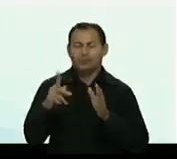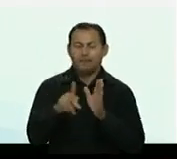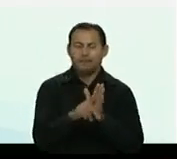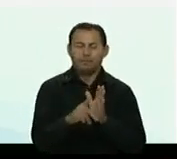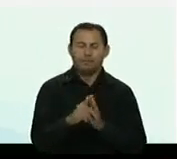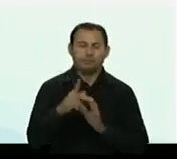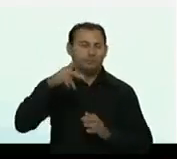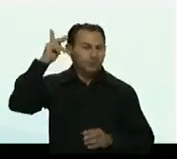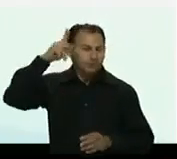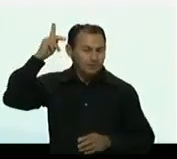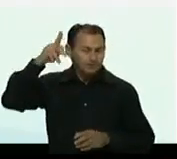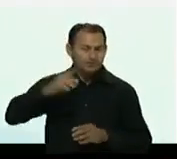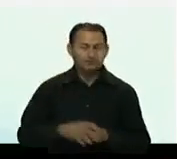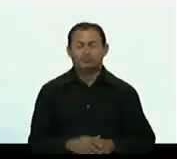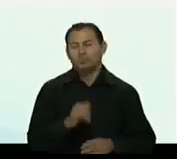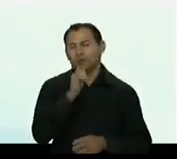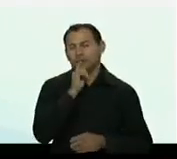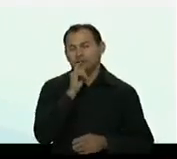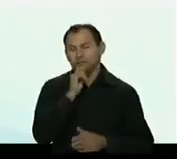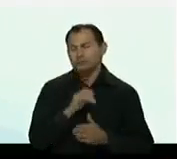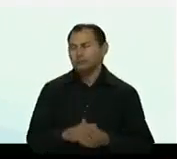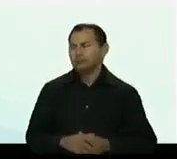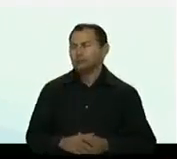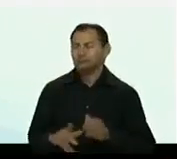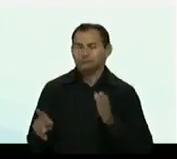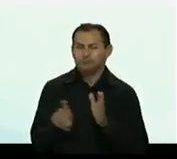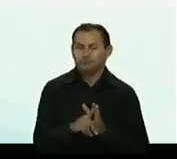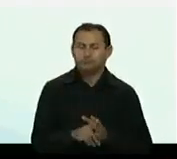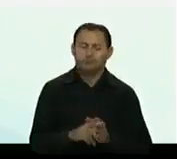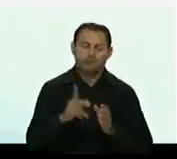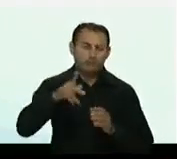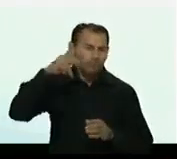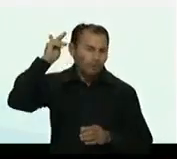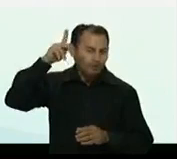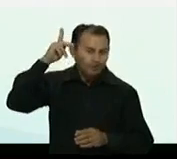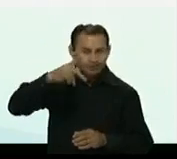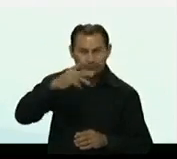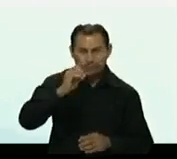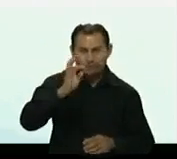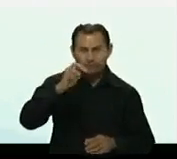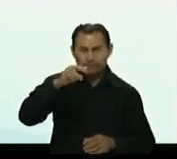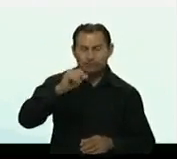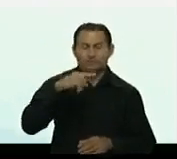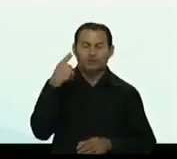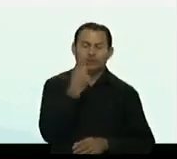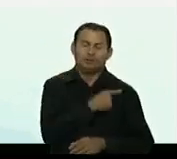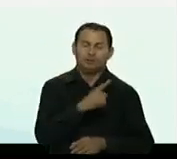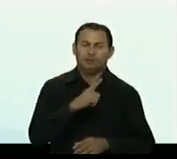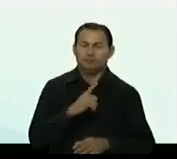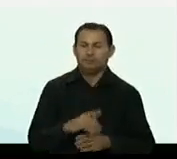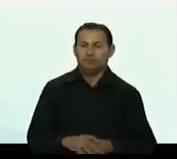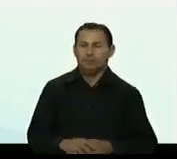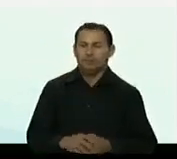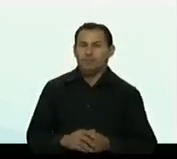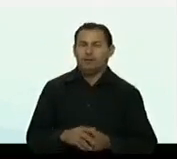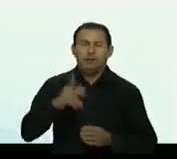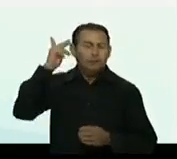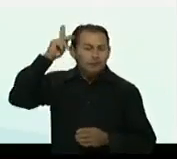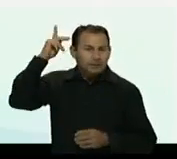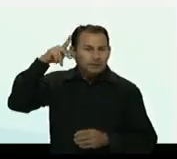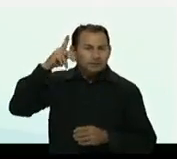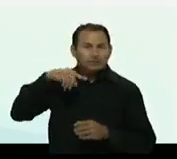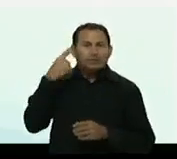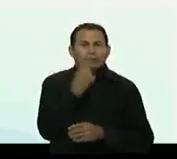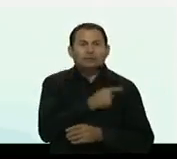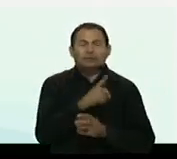de potenciação. Por exemplo, a propriedade de potência. Quando temos a potenciação,